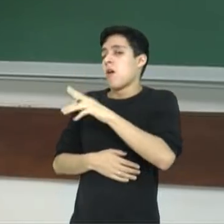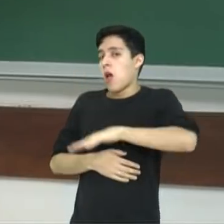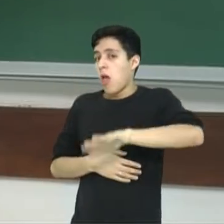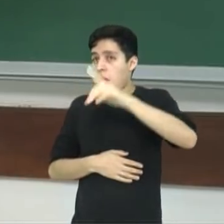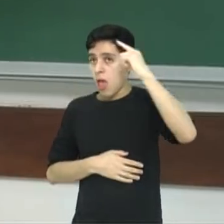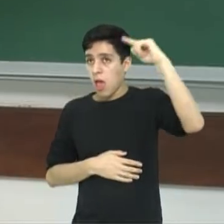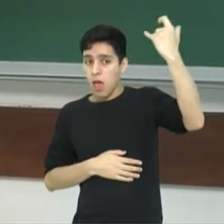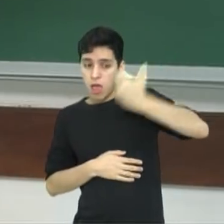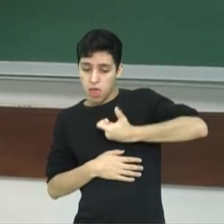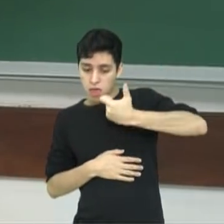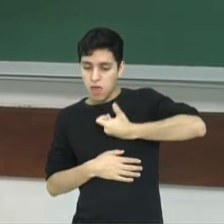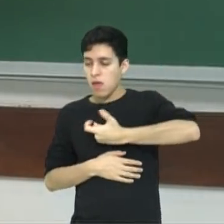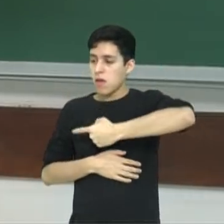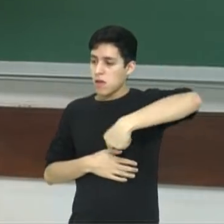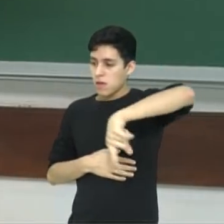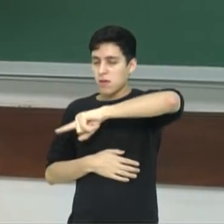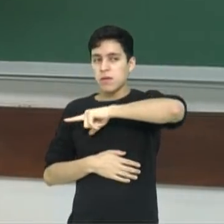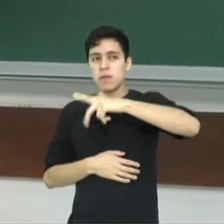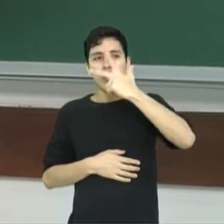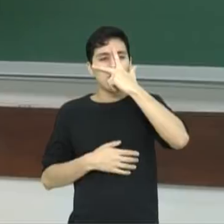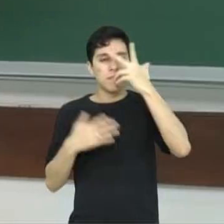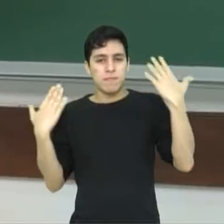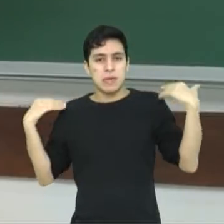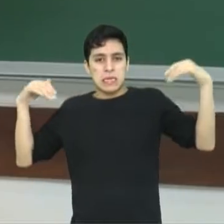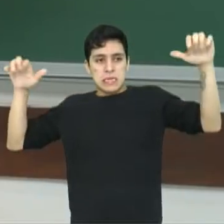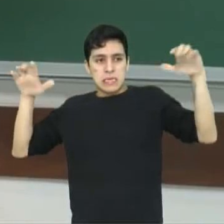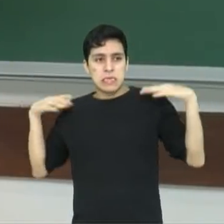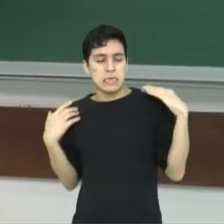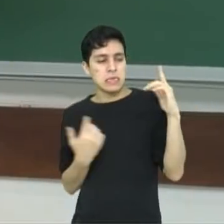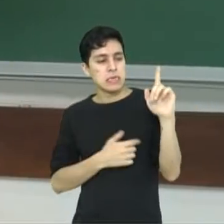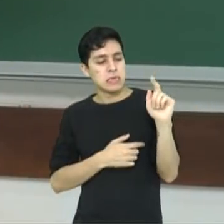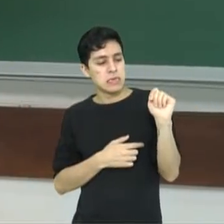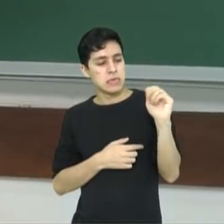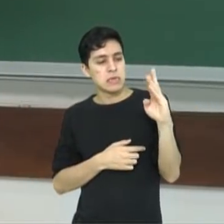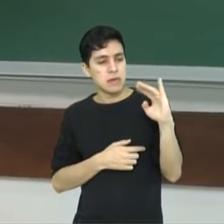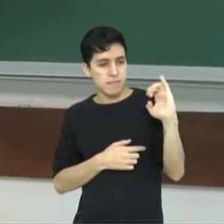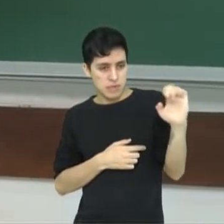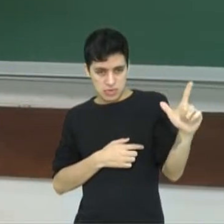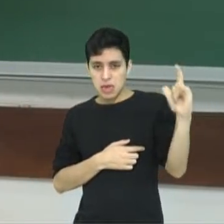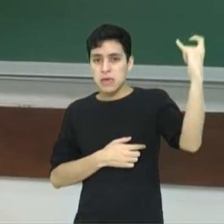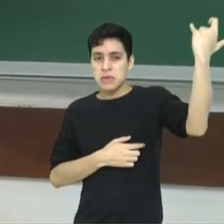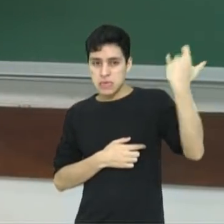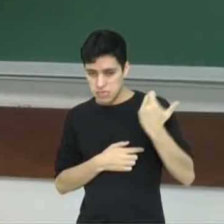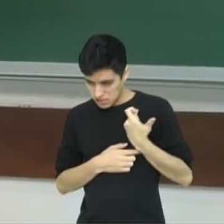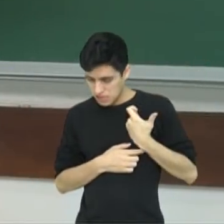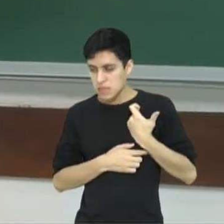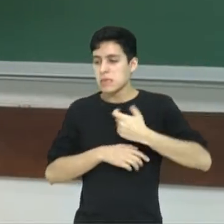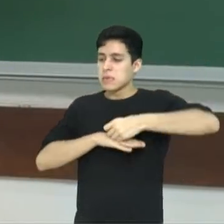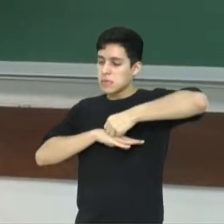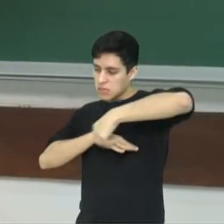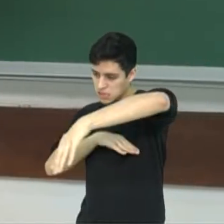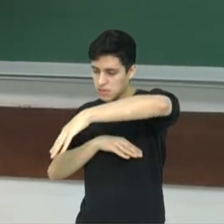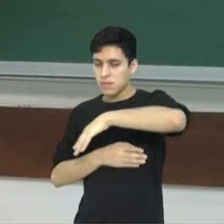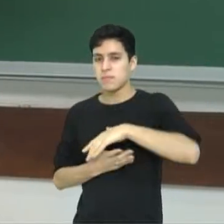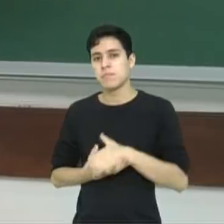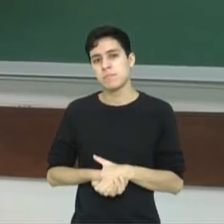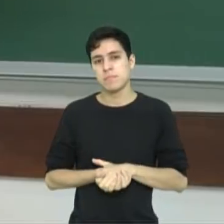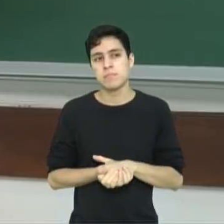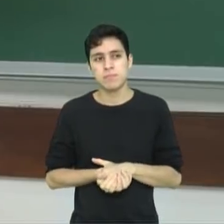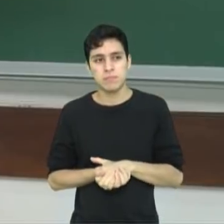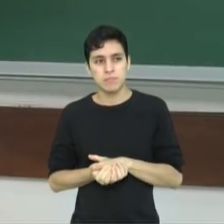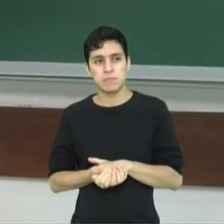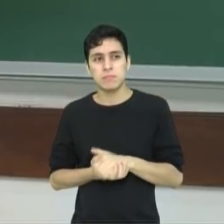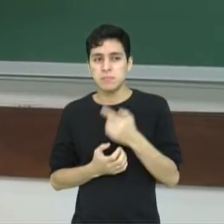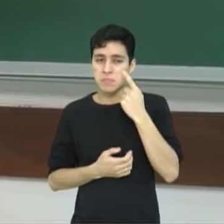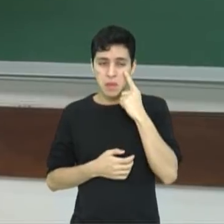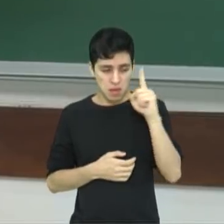ele deveria unir esses povos seminômades, chamados beduínos, os povos, né, os coraixitas, os grupos de